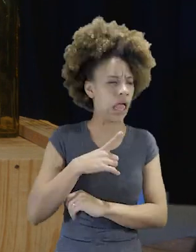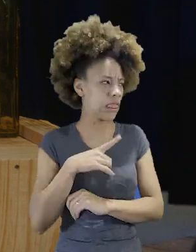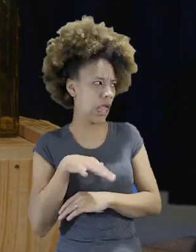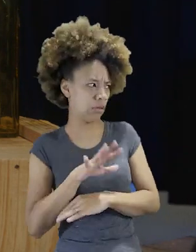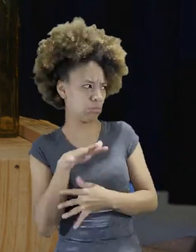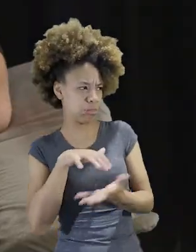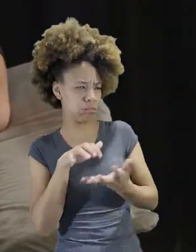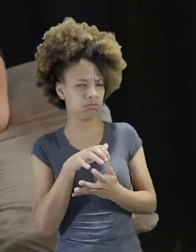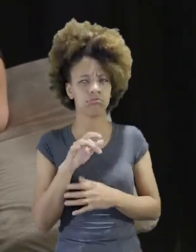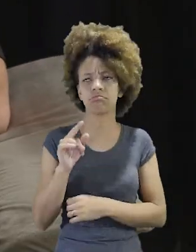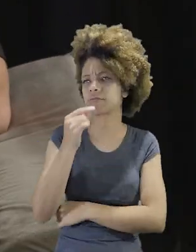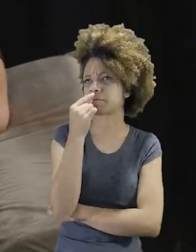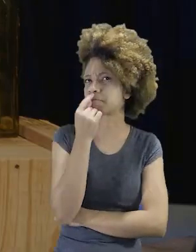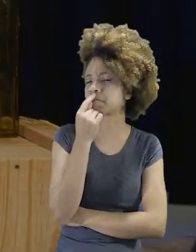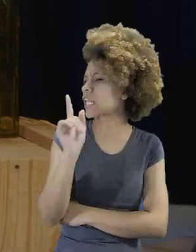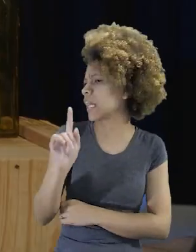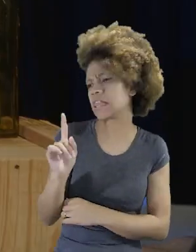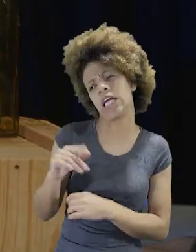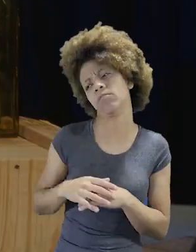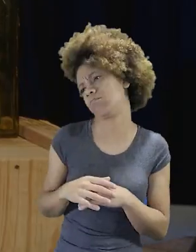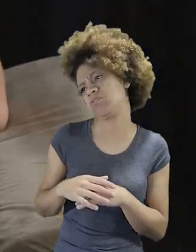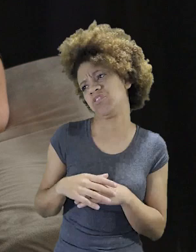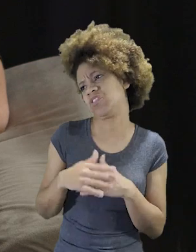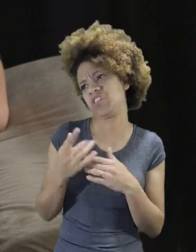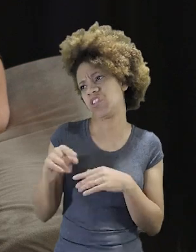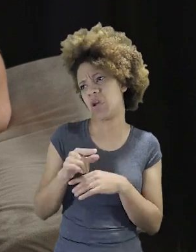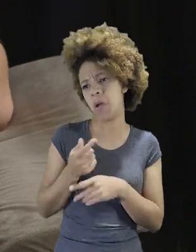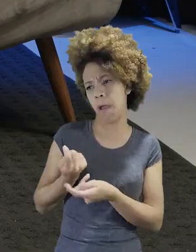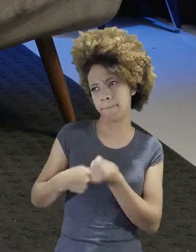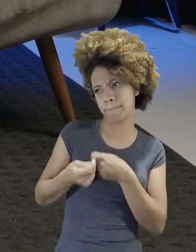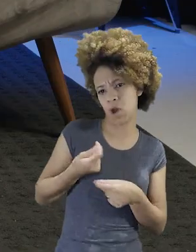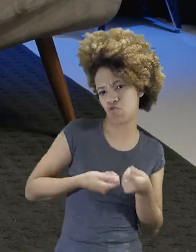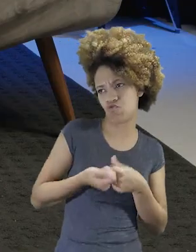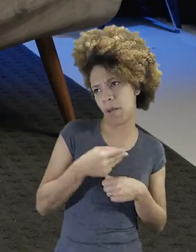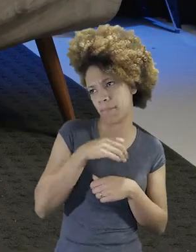maçonaria maçonaria é ter um encontro assim não não tem Paula